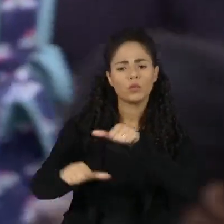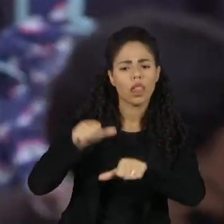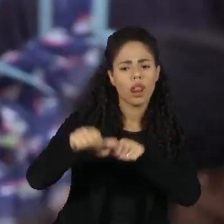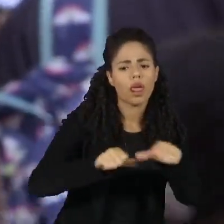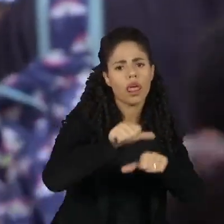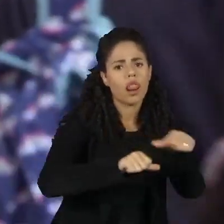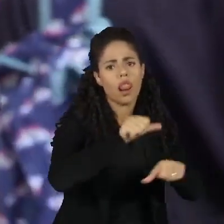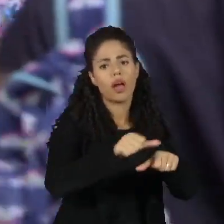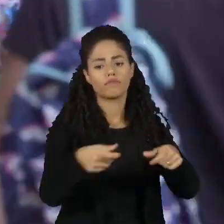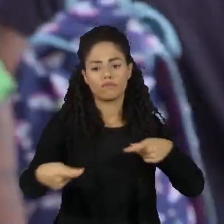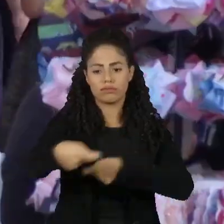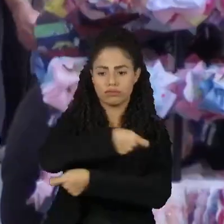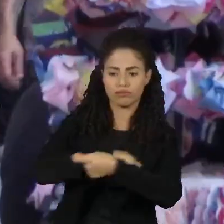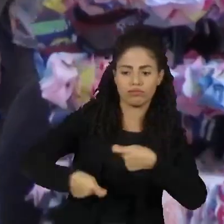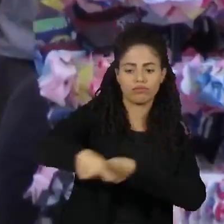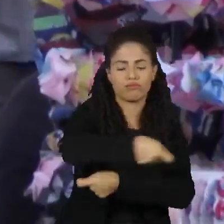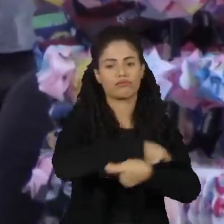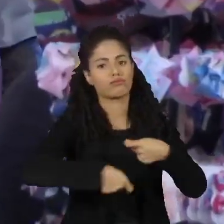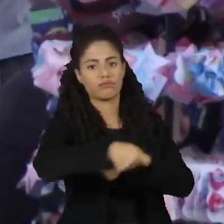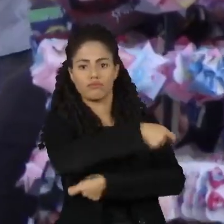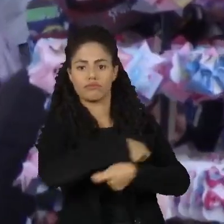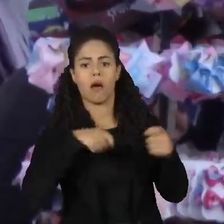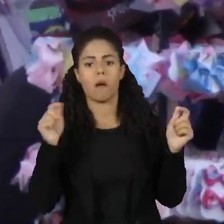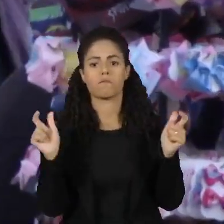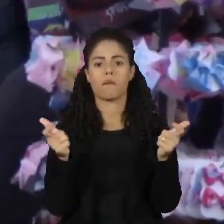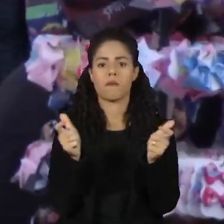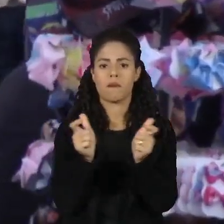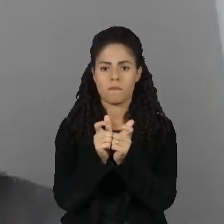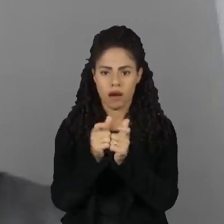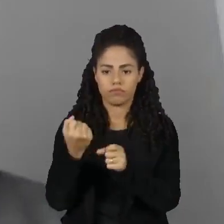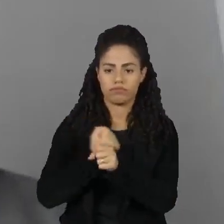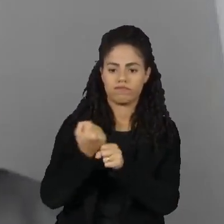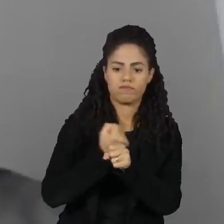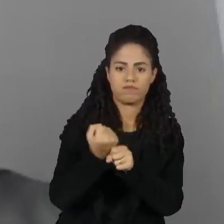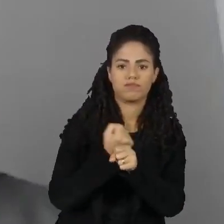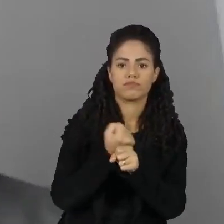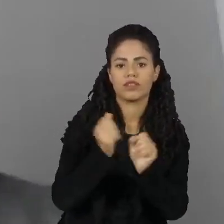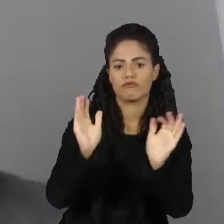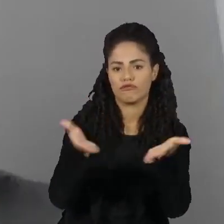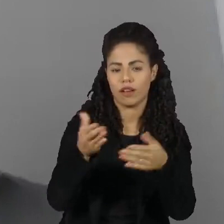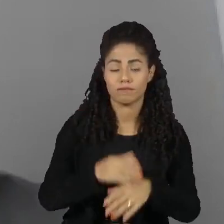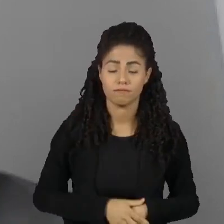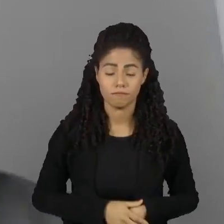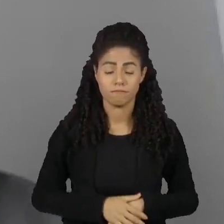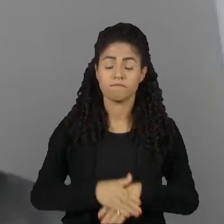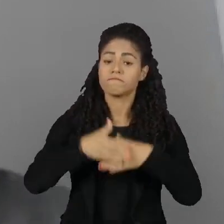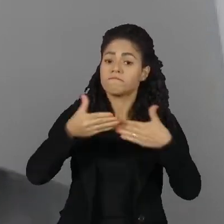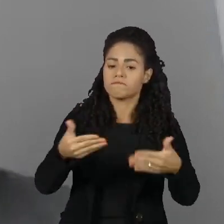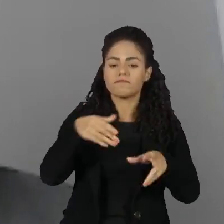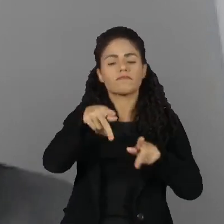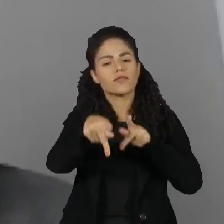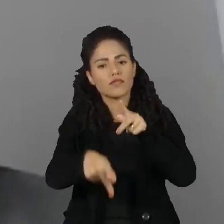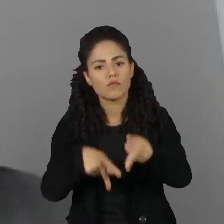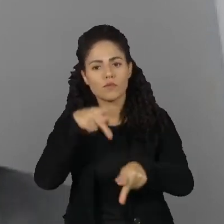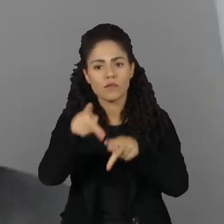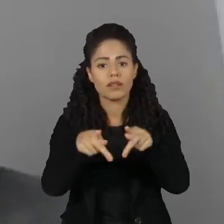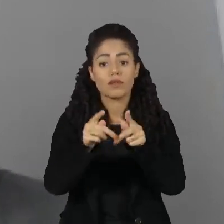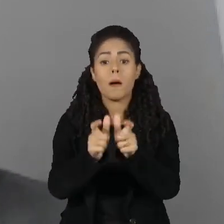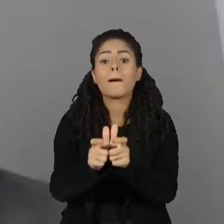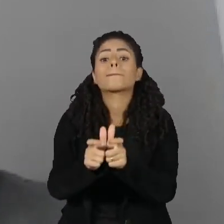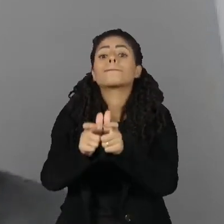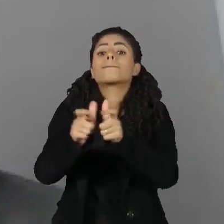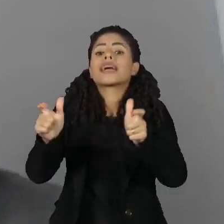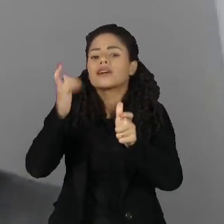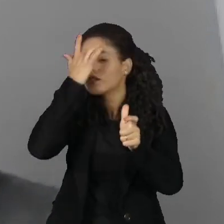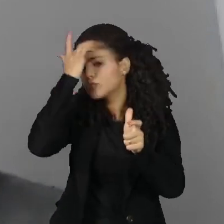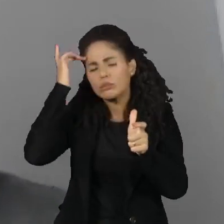no país vêm derrubando esses índices já há algumas décadas. Com a urbanização da população, maior parte das